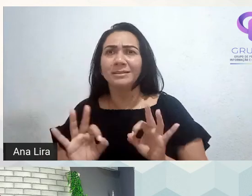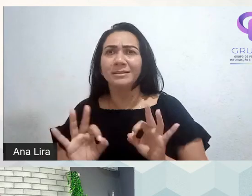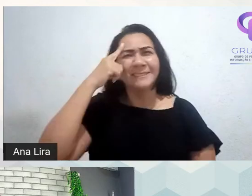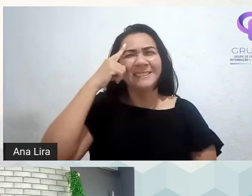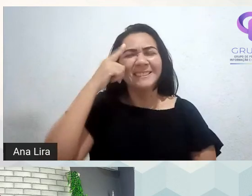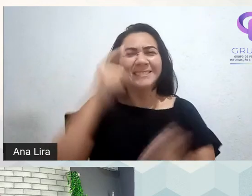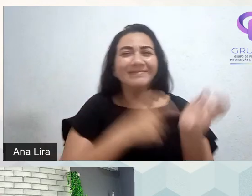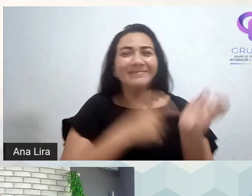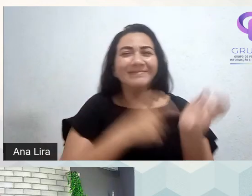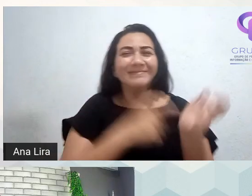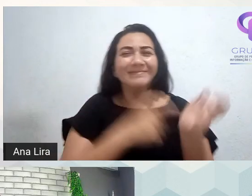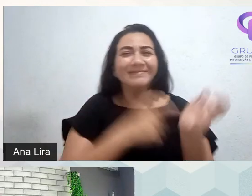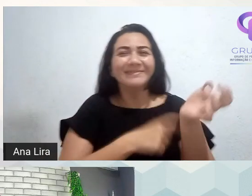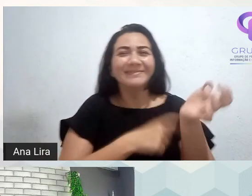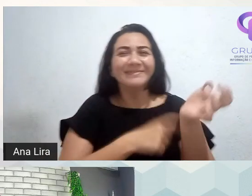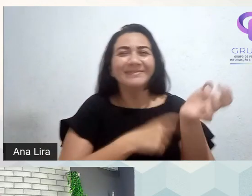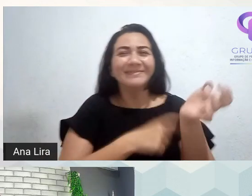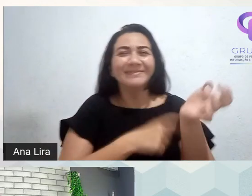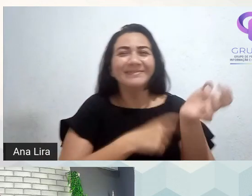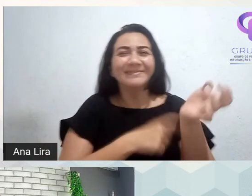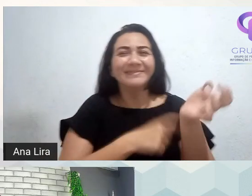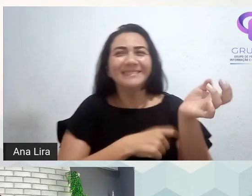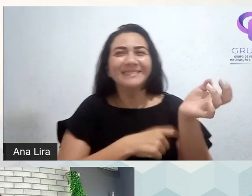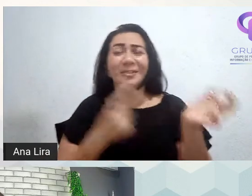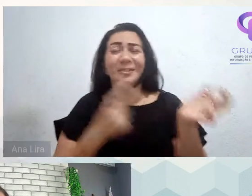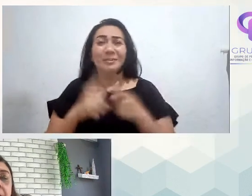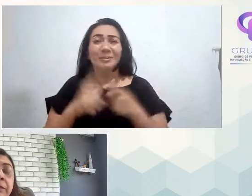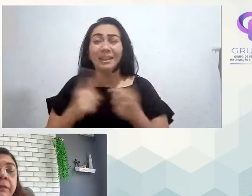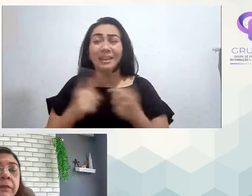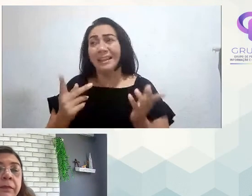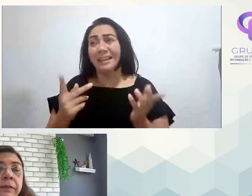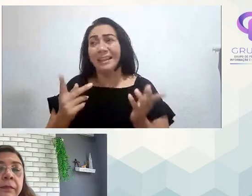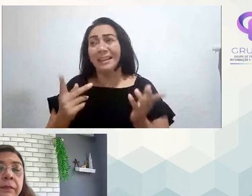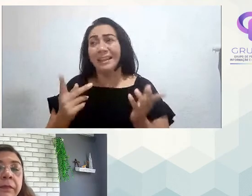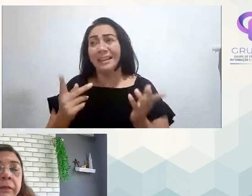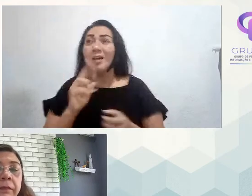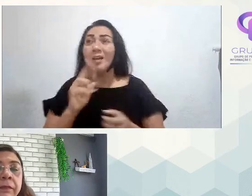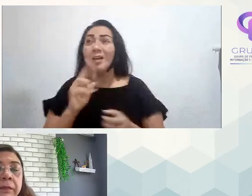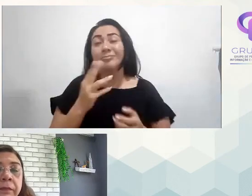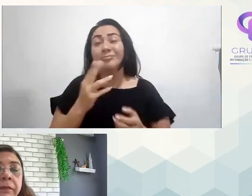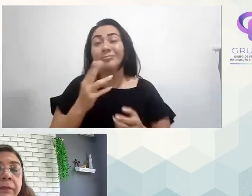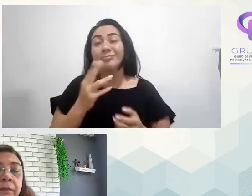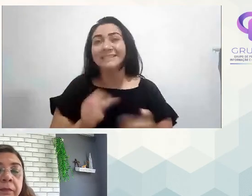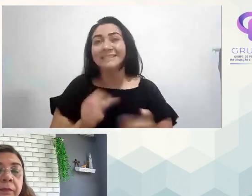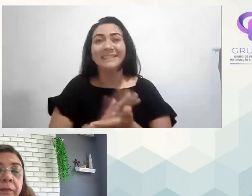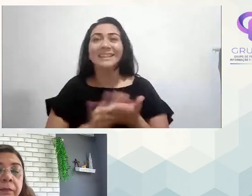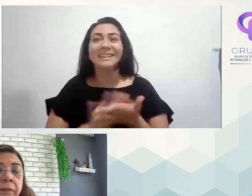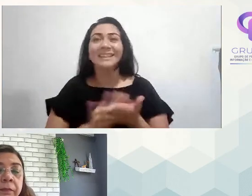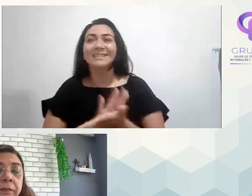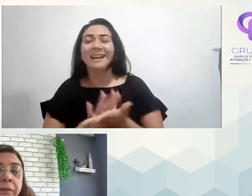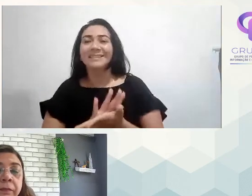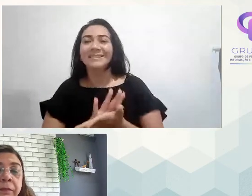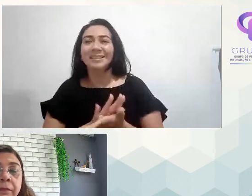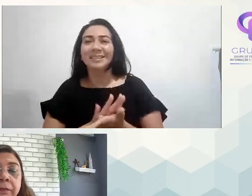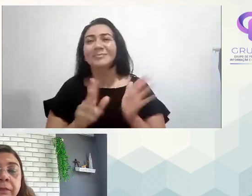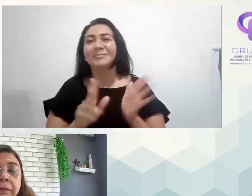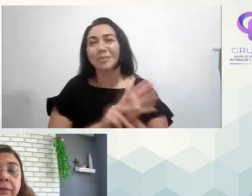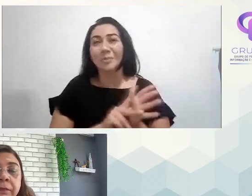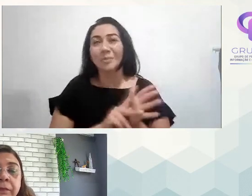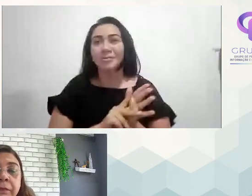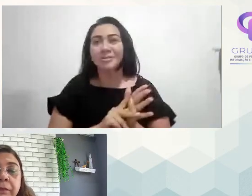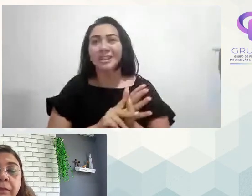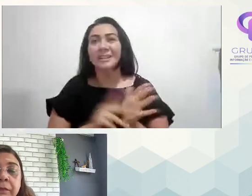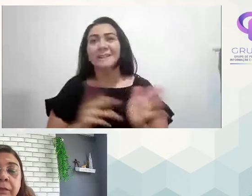corte não era legal, porque existe essa possibilidade de você ter o projeto aprovado, de você cadastrou 1 milhão e ser